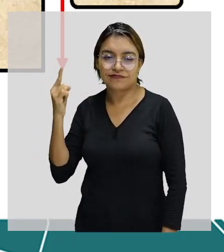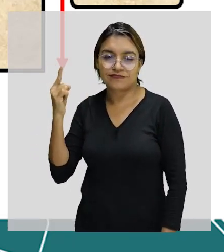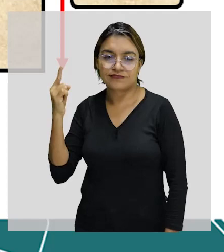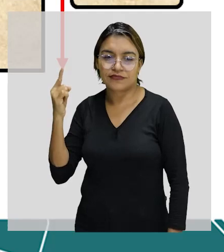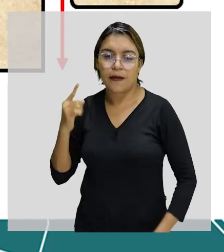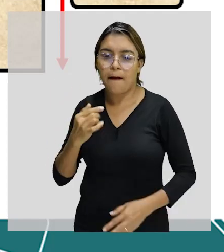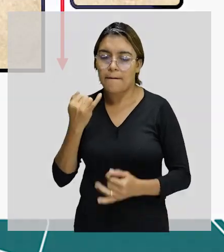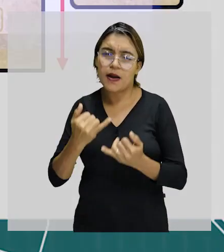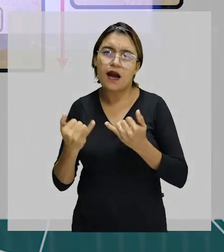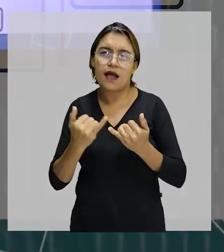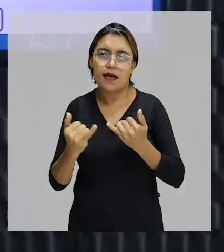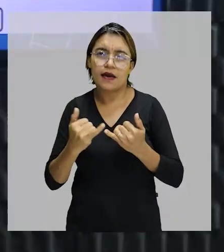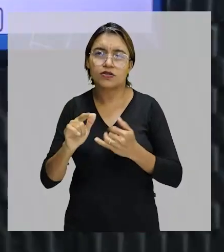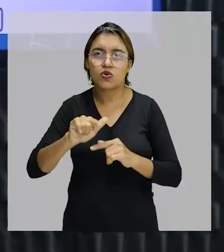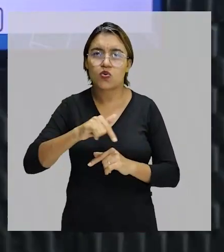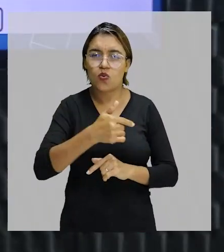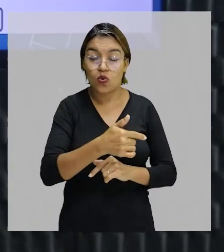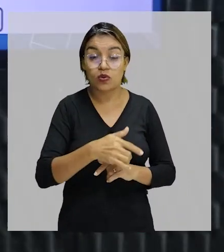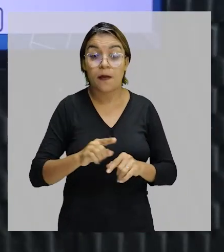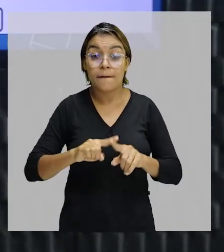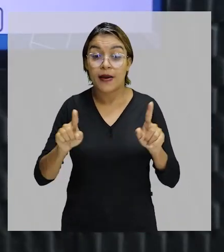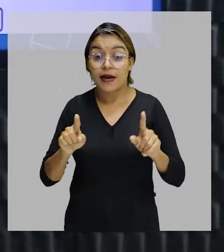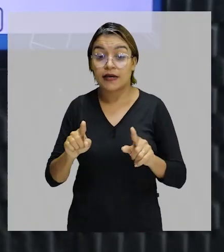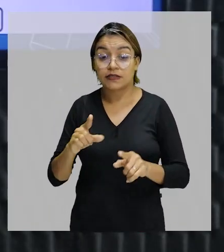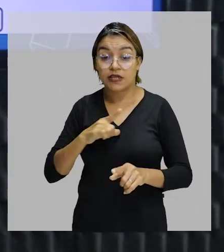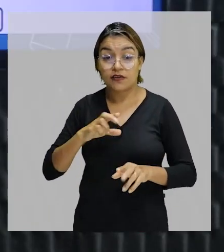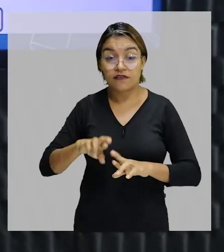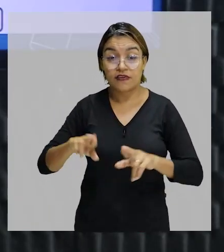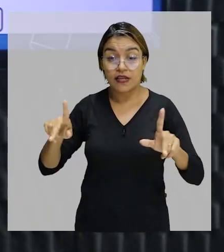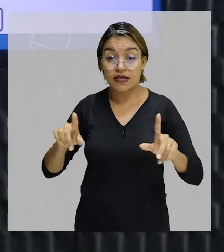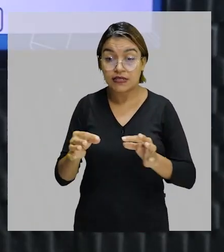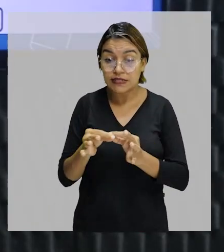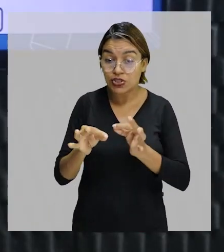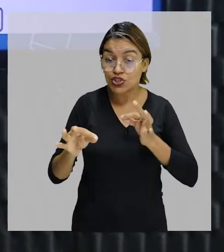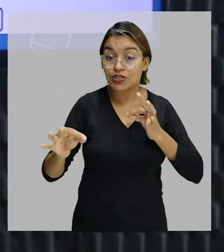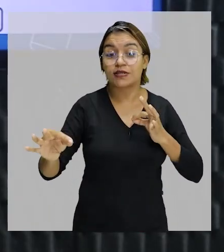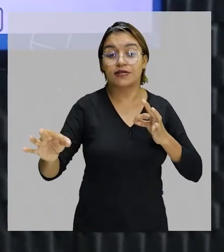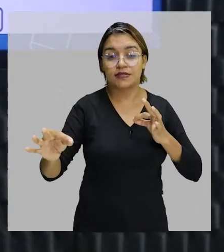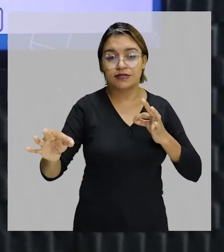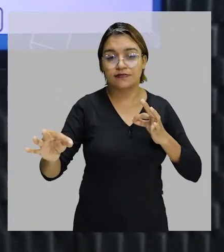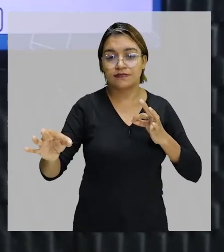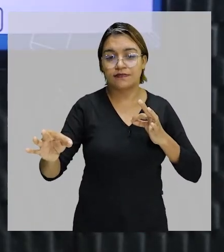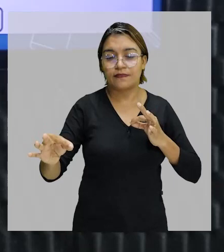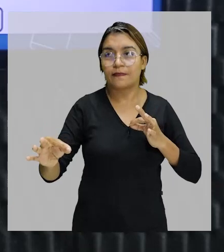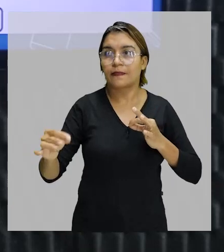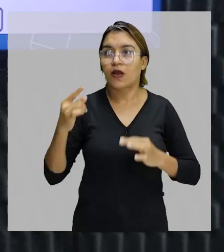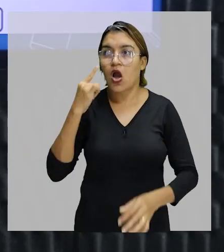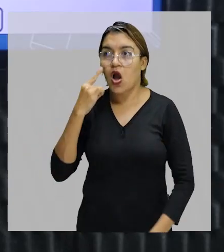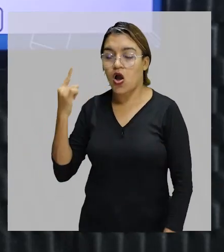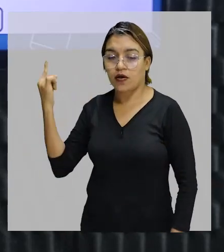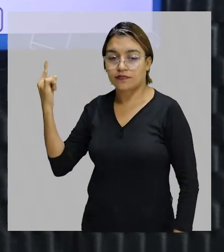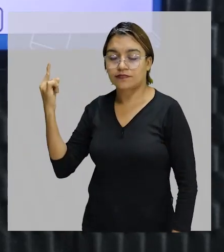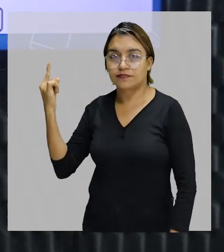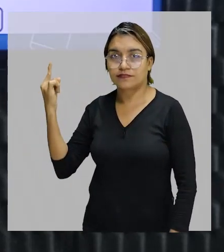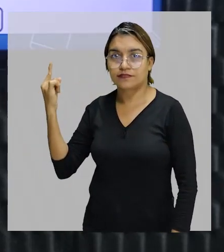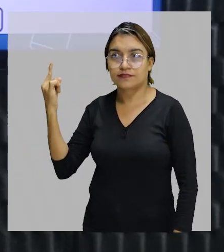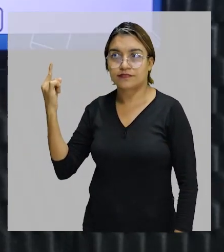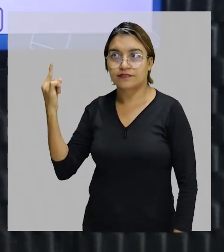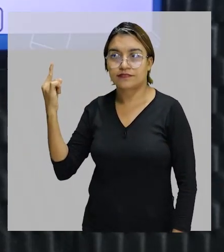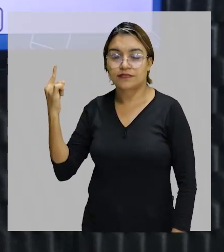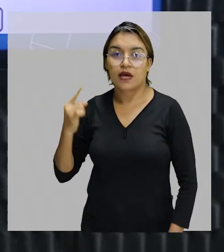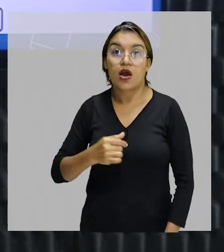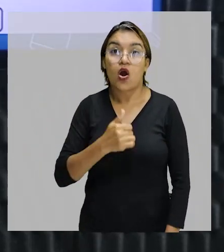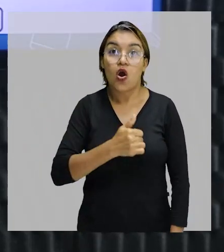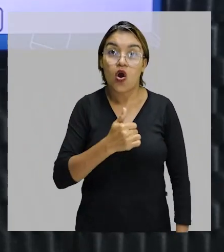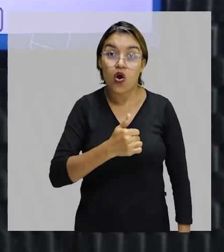Da distância da tábua de chamada em relação à caixa de areia. Ó. A tábua de chamada do feminino, ela está a